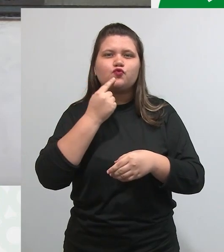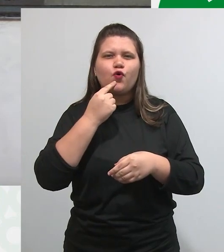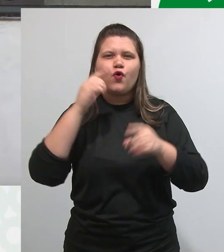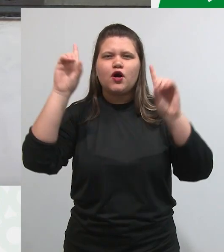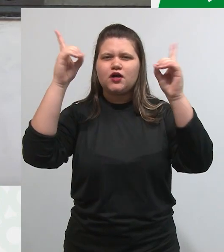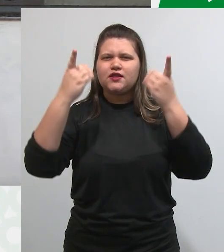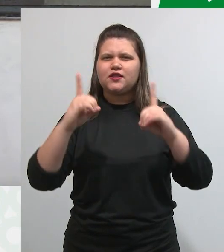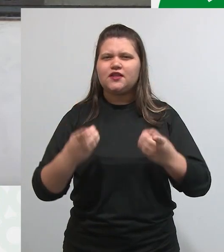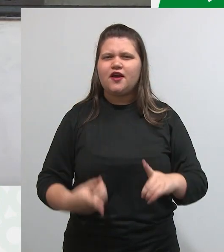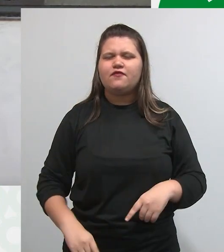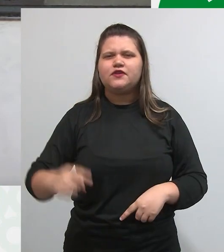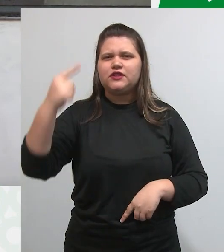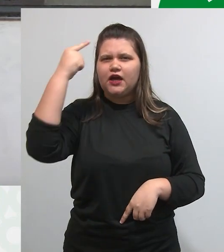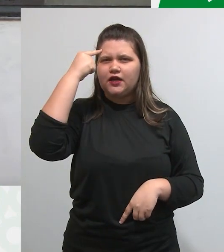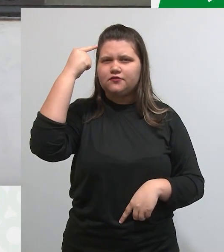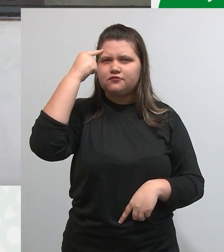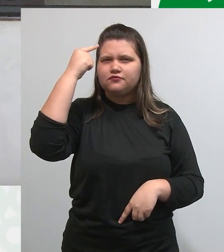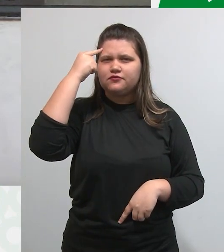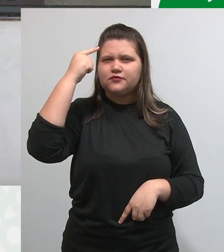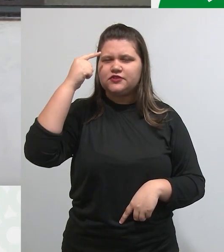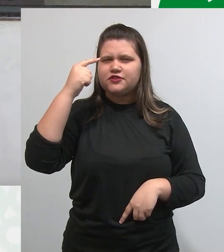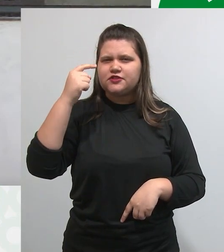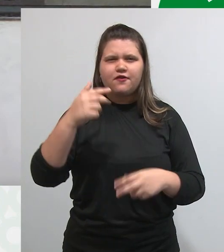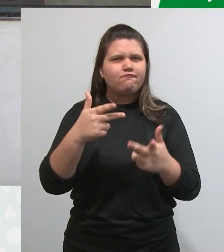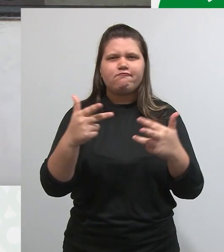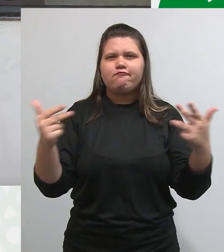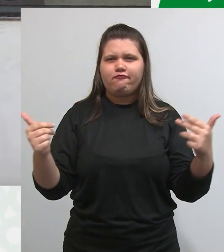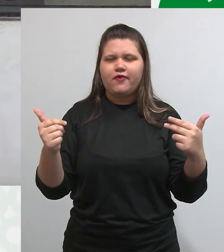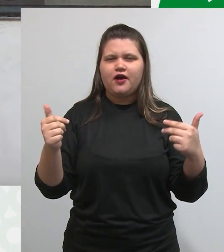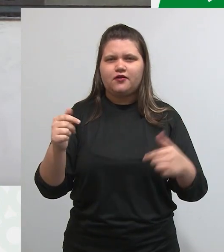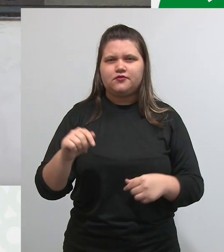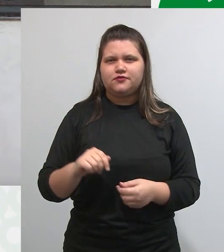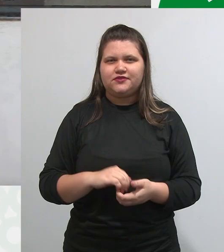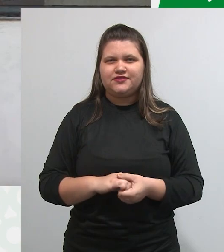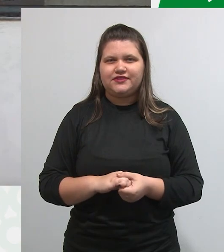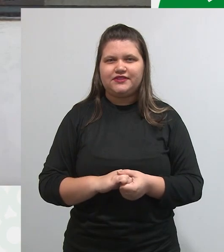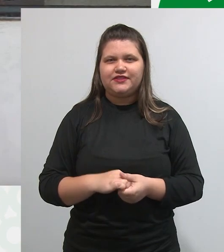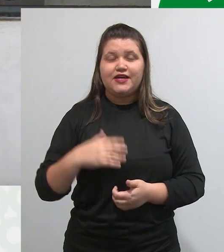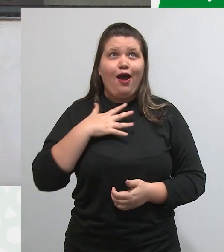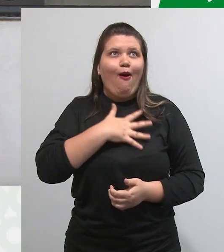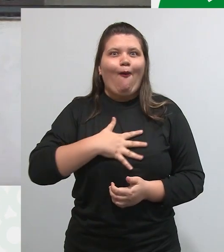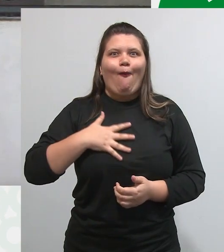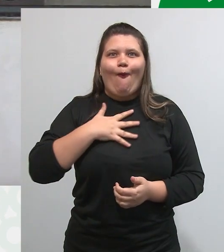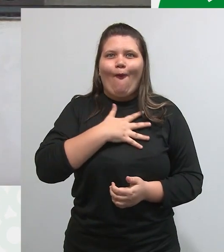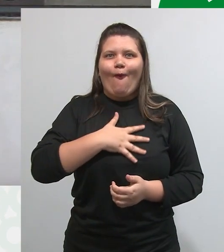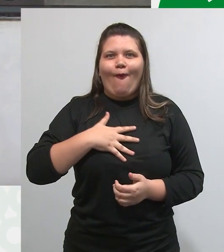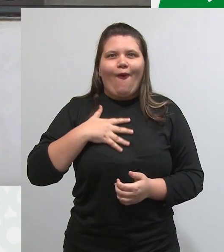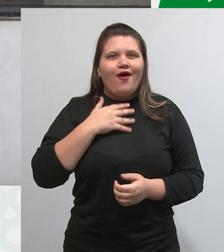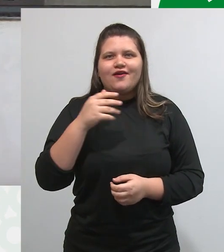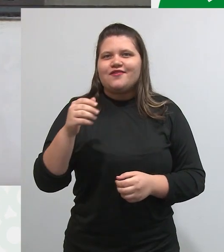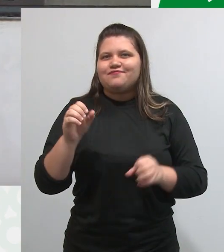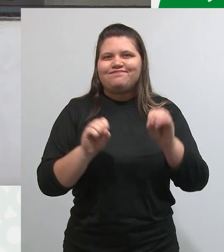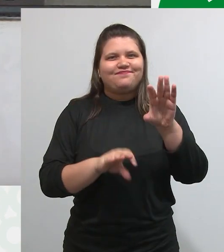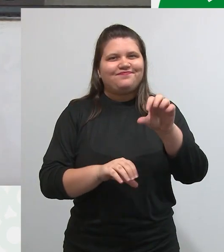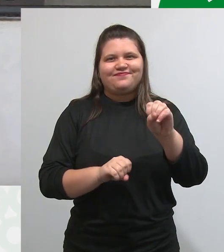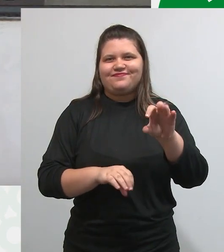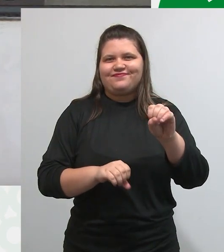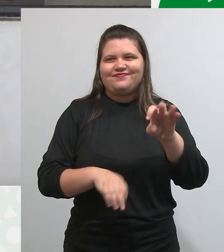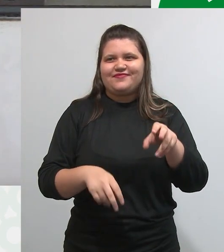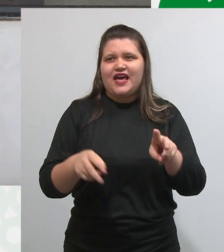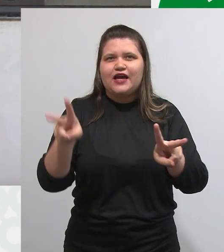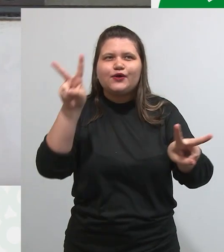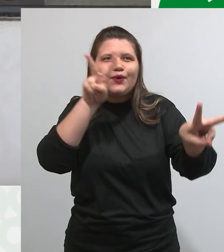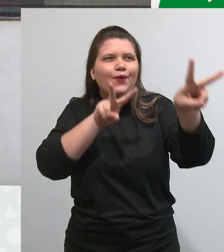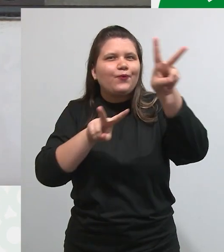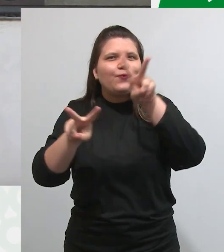intelectuais, e nós começamos a trabalhar. E aí foi aí que eu me apaixonei pela educação. Porque quando eu vi aqueles meninos